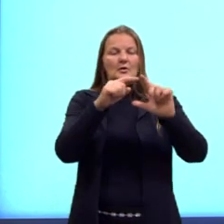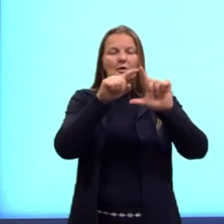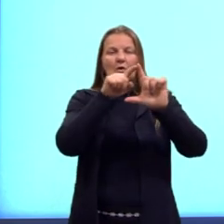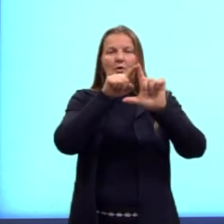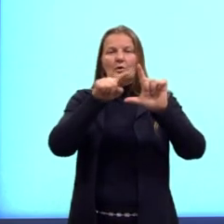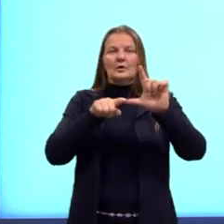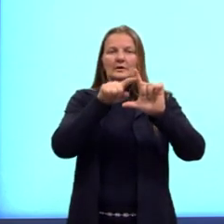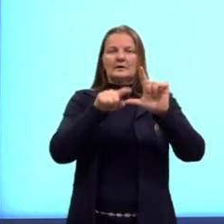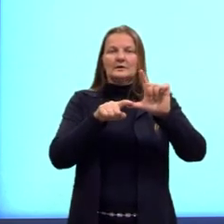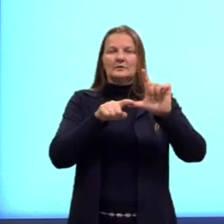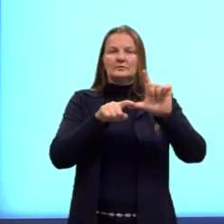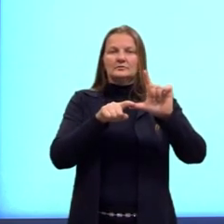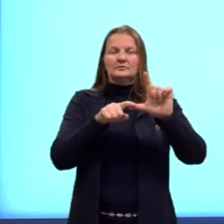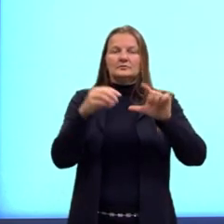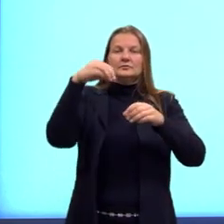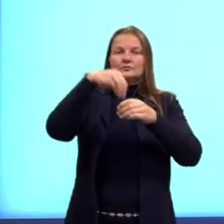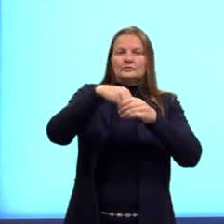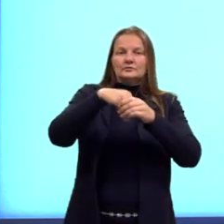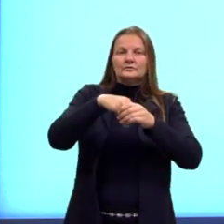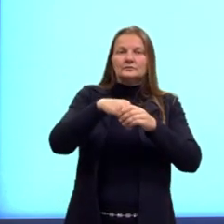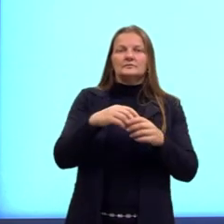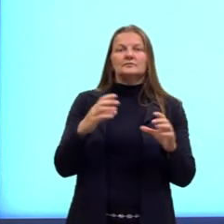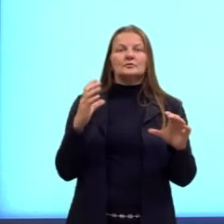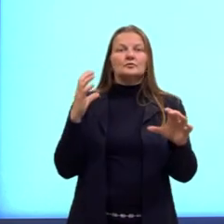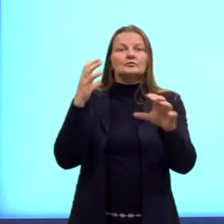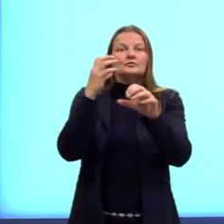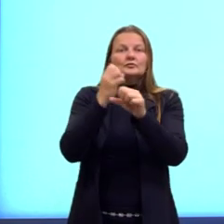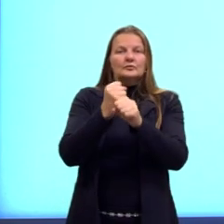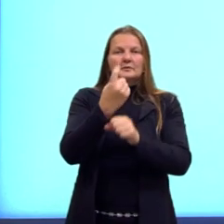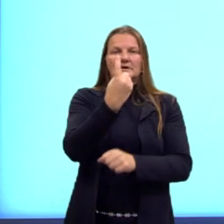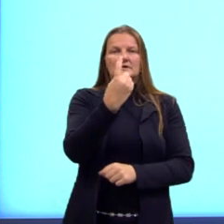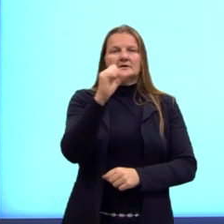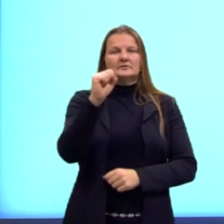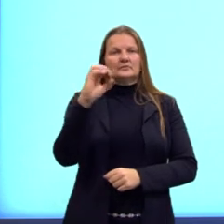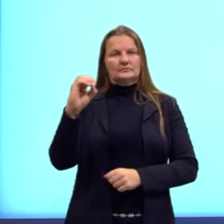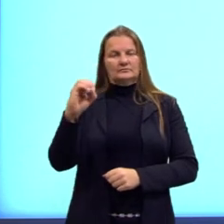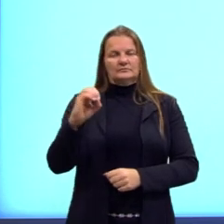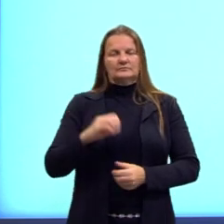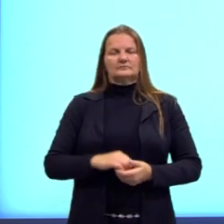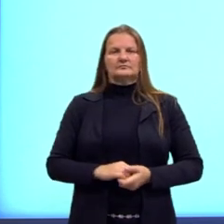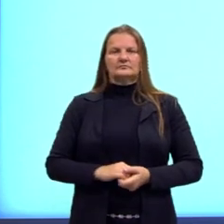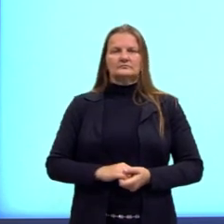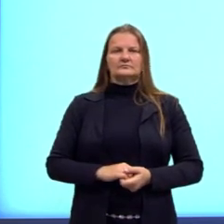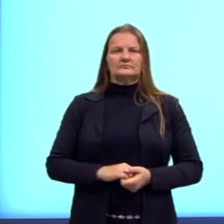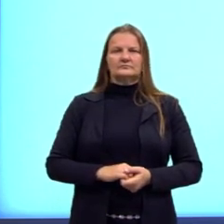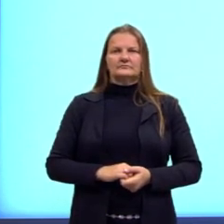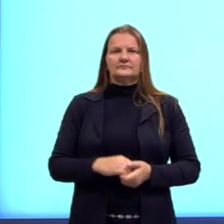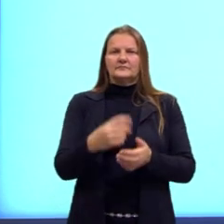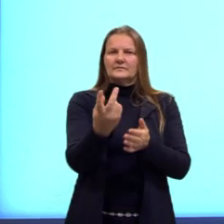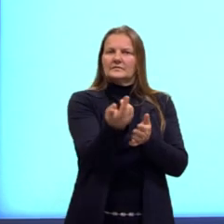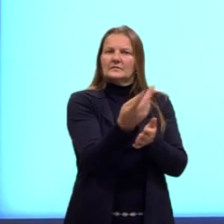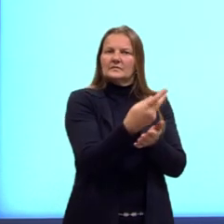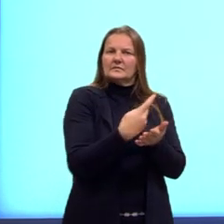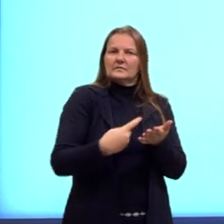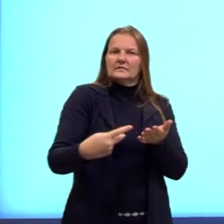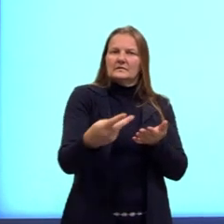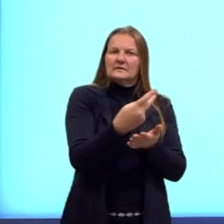tu vai ver que eles vão formar exatamente 180 graus tá Então desenha um triângulo